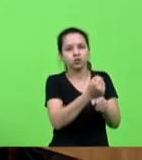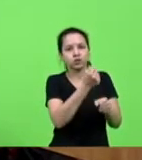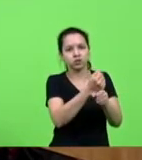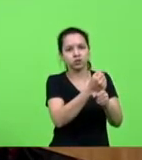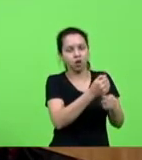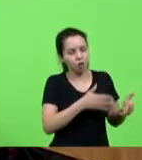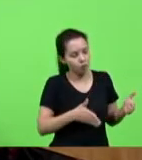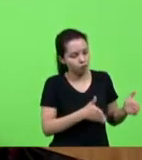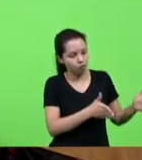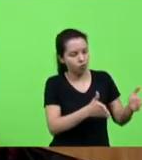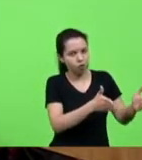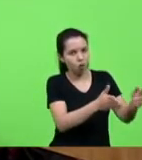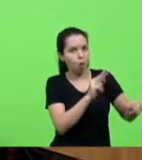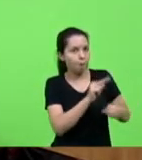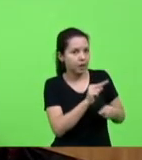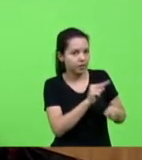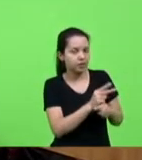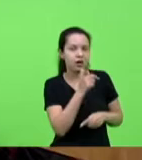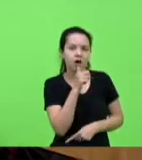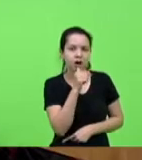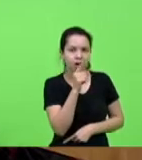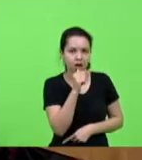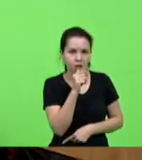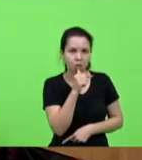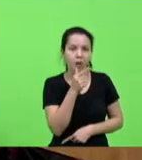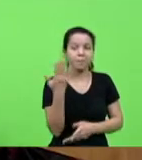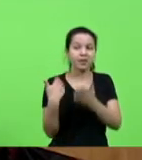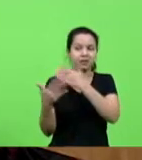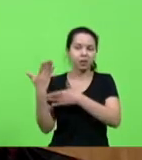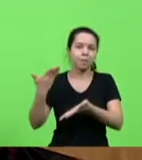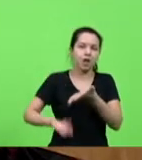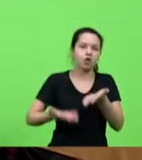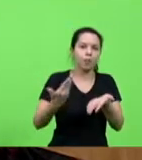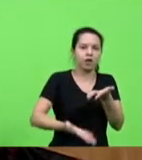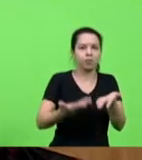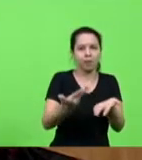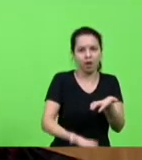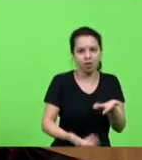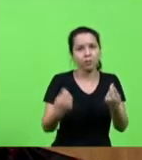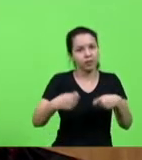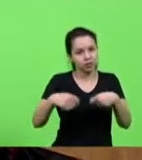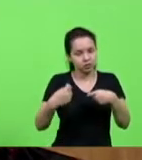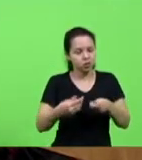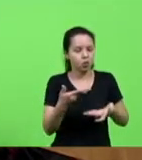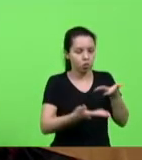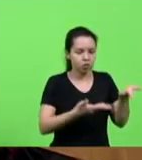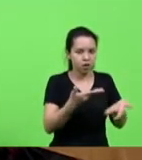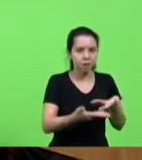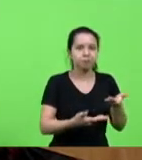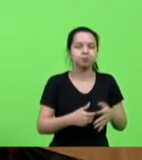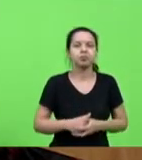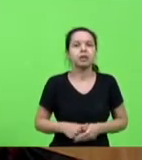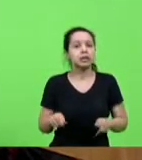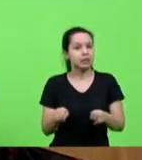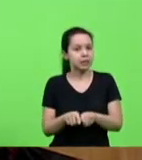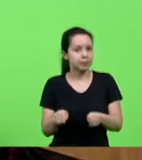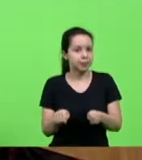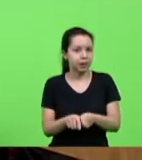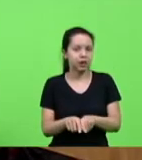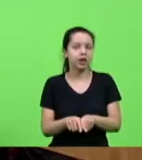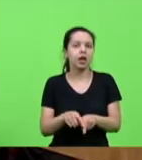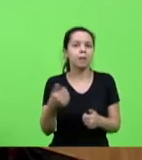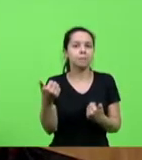fontes e nascentes, a preservação que foi perdida ao longo do tempo, serão investidos, e também no apoio